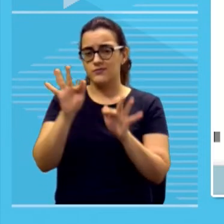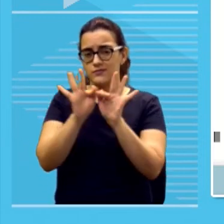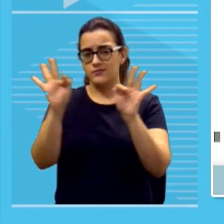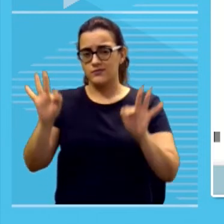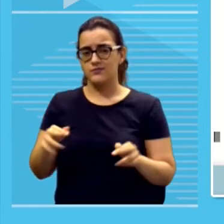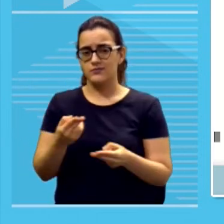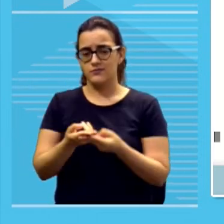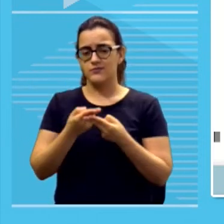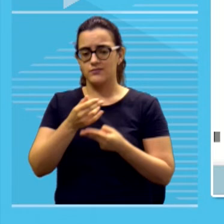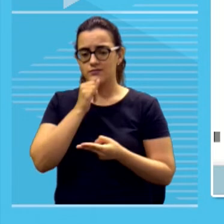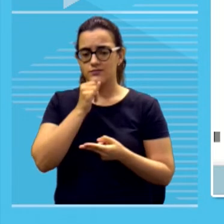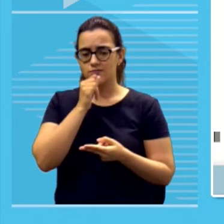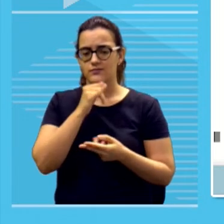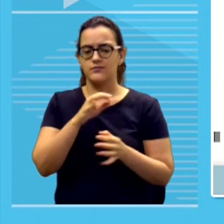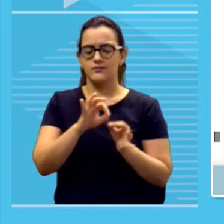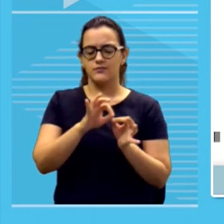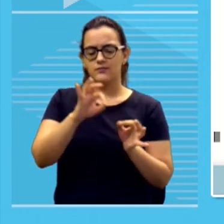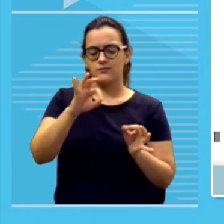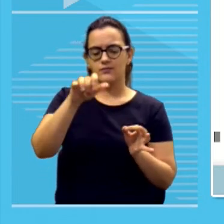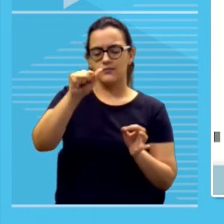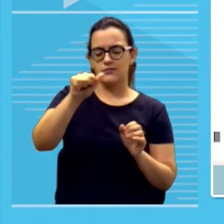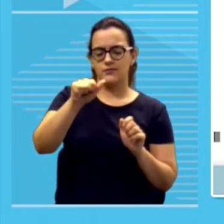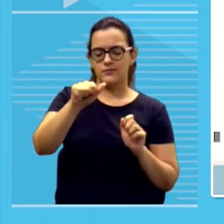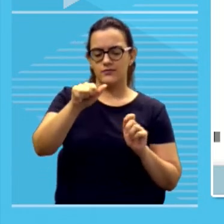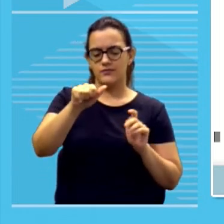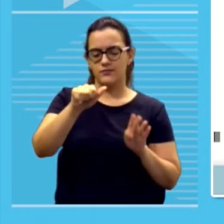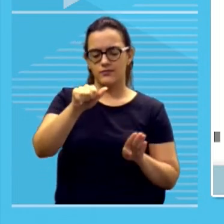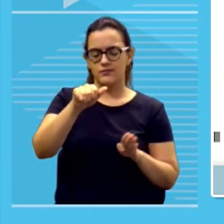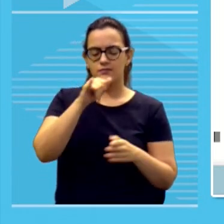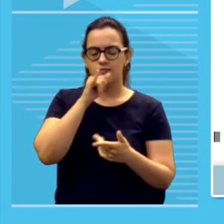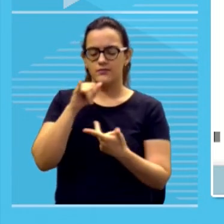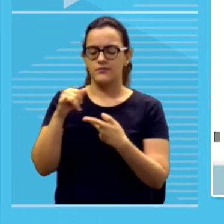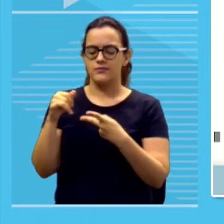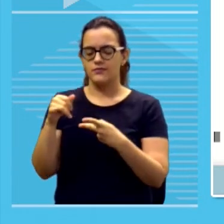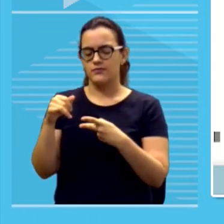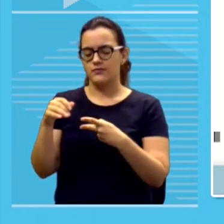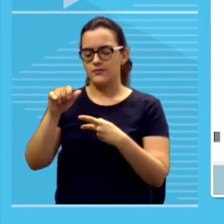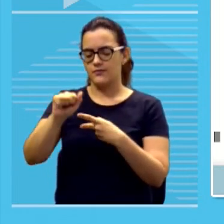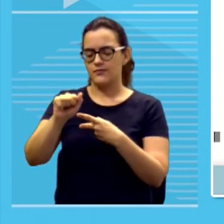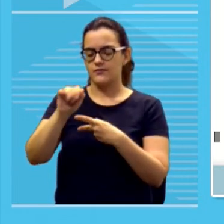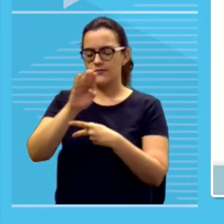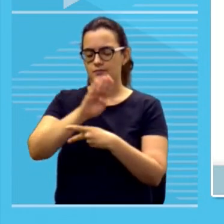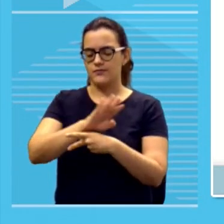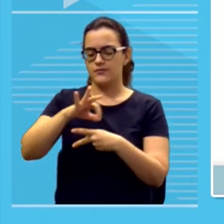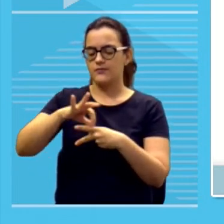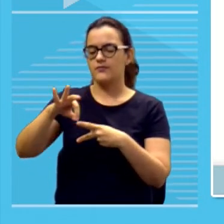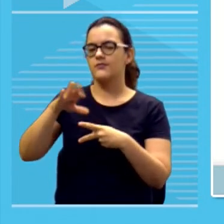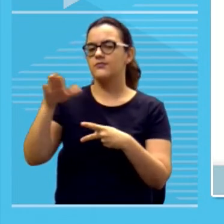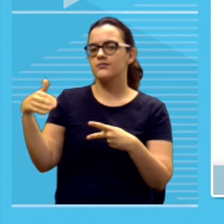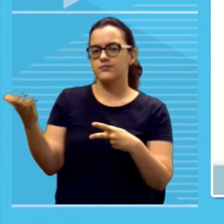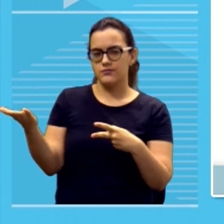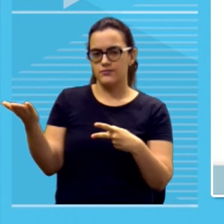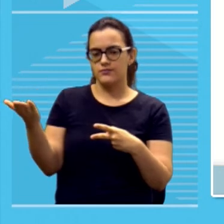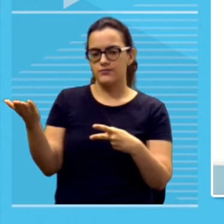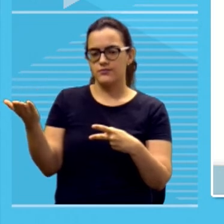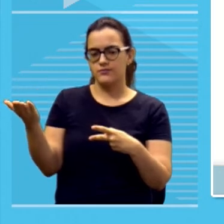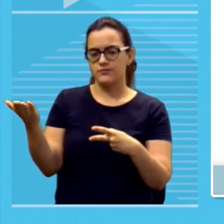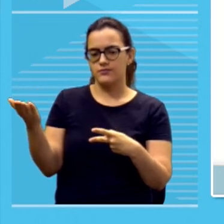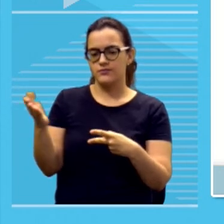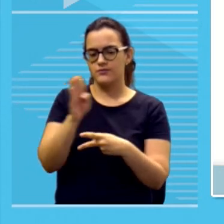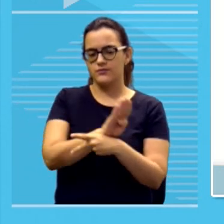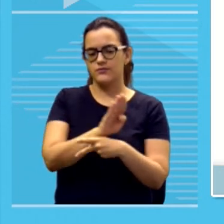o b igual como nós fizemos nos exercícios anteriores depois eu calcular a distância do ar para o ser